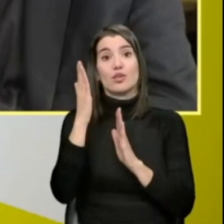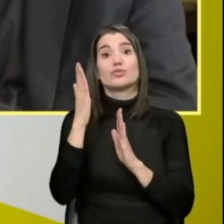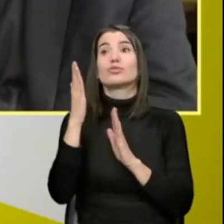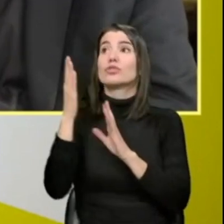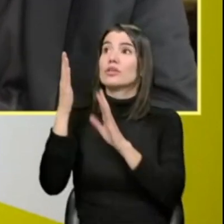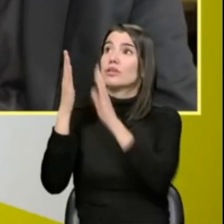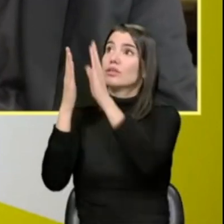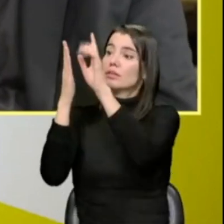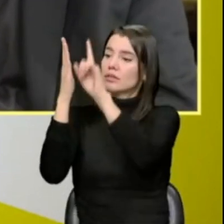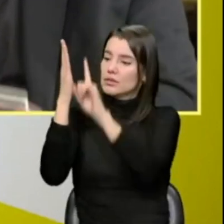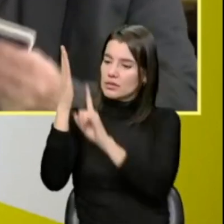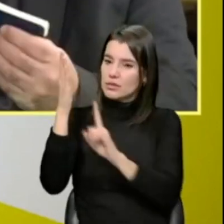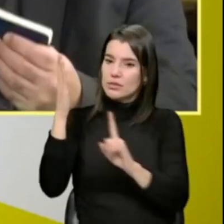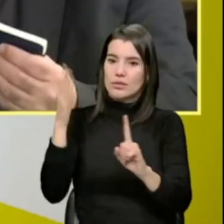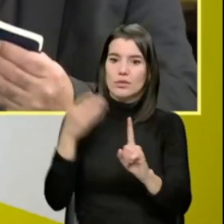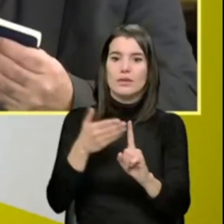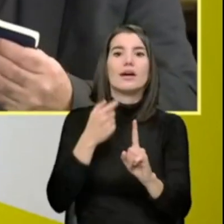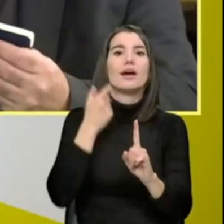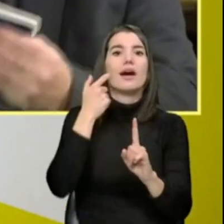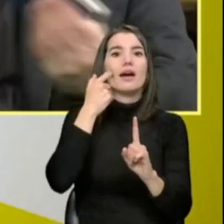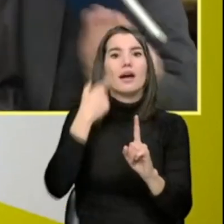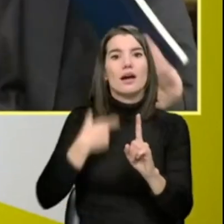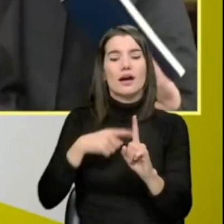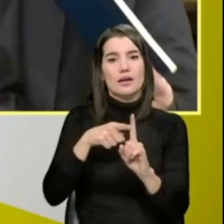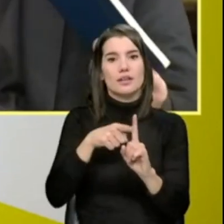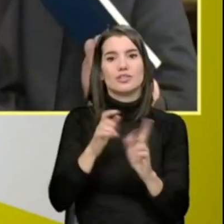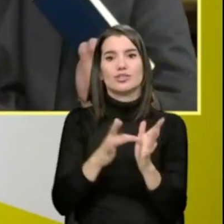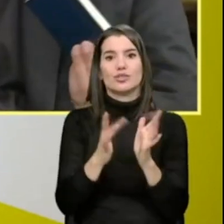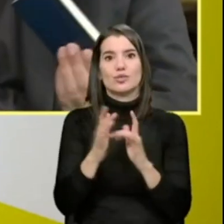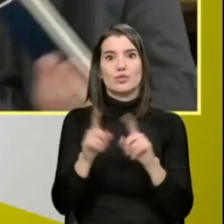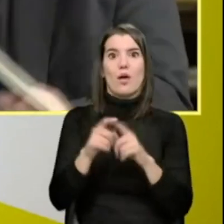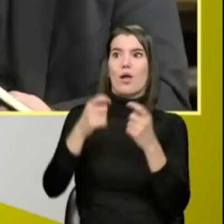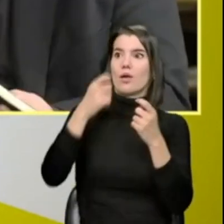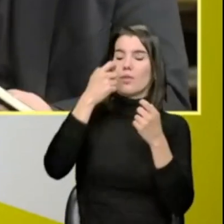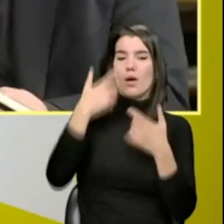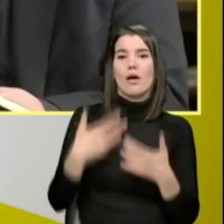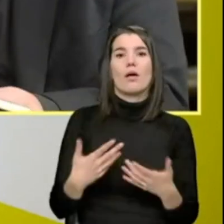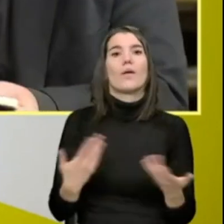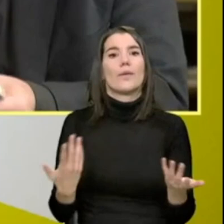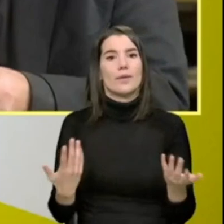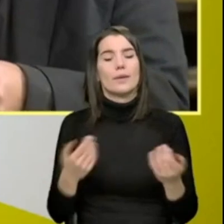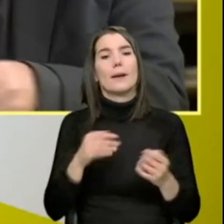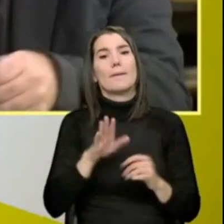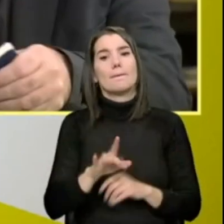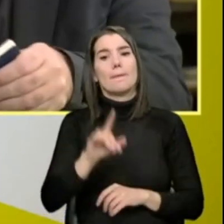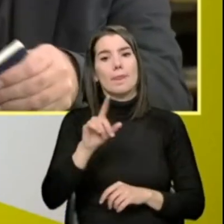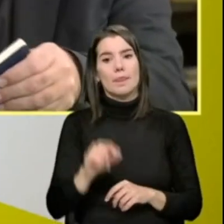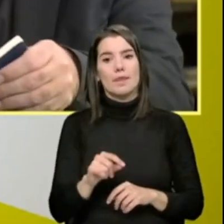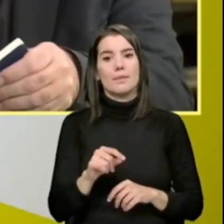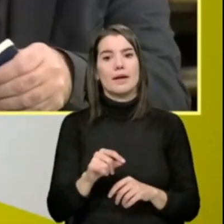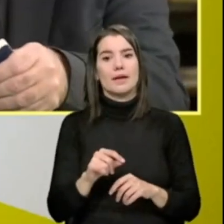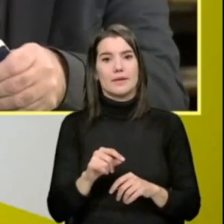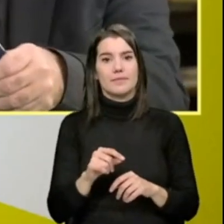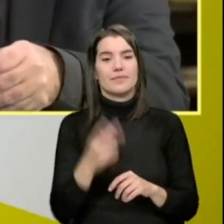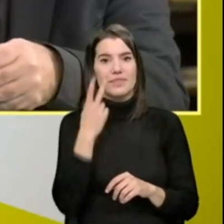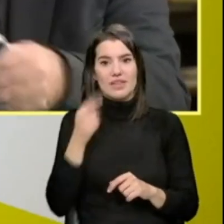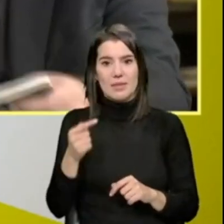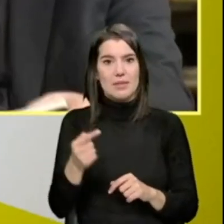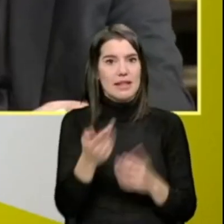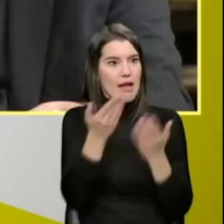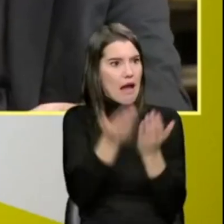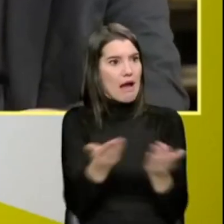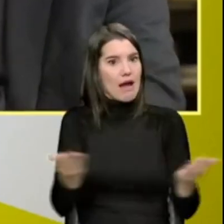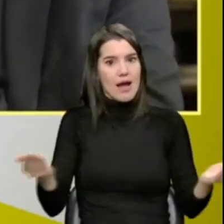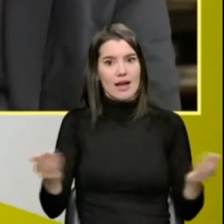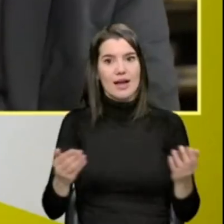encarnou. Isto é o inesperado, digamos assim. Mas, ao mesmo tempo, é tão palpável na vida que é muito